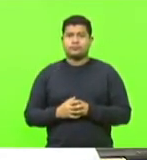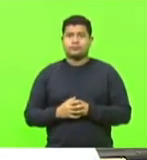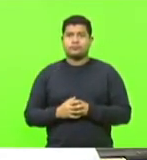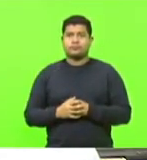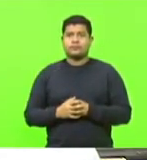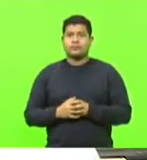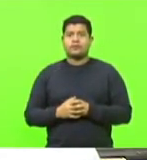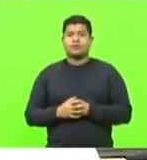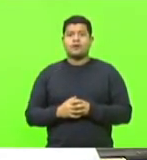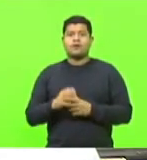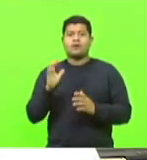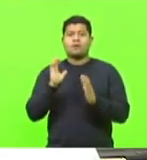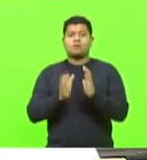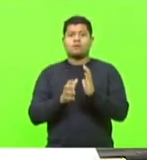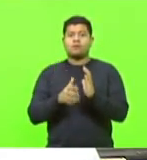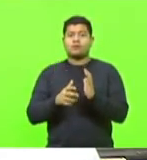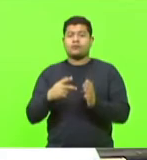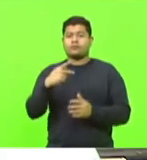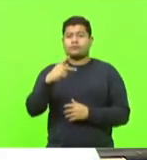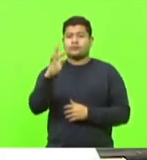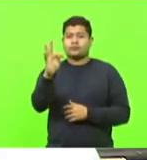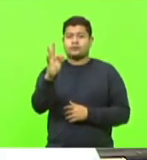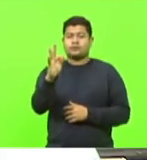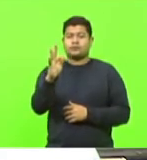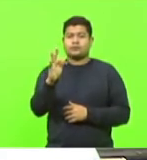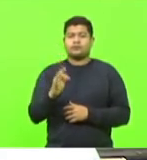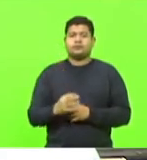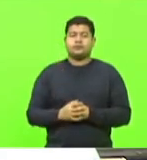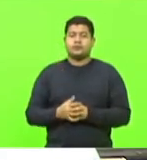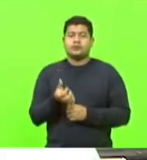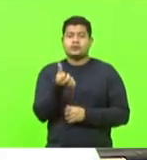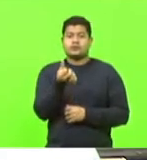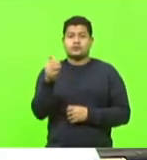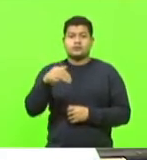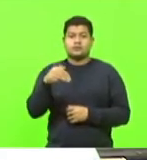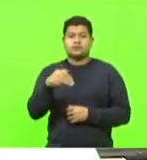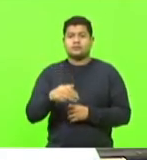Partido dos Trabalhadores, por 6 minutos.